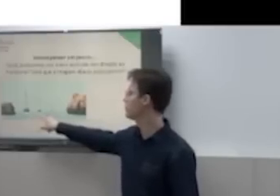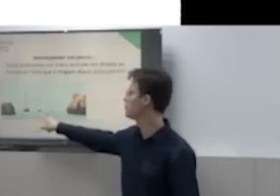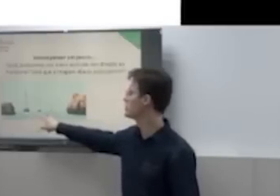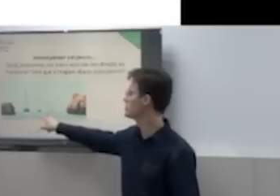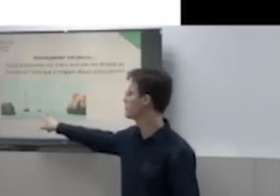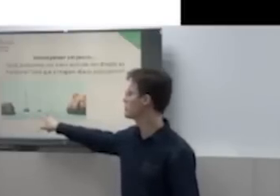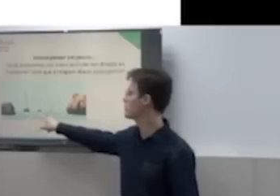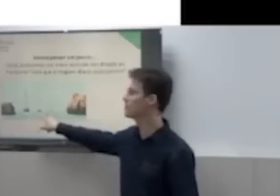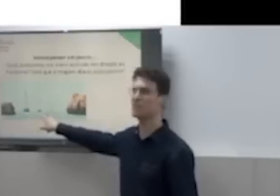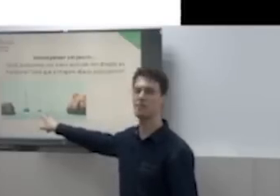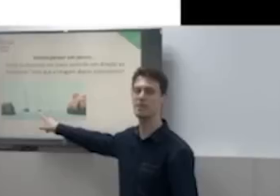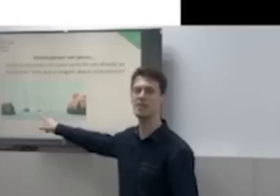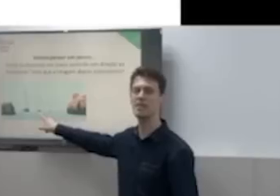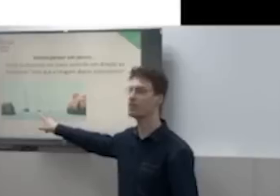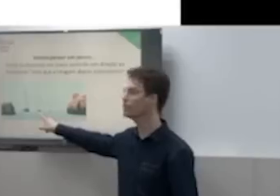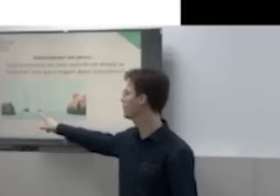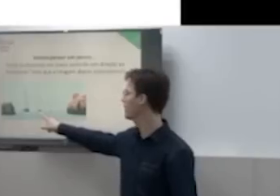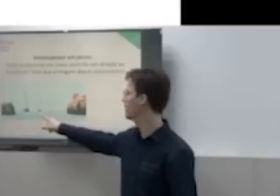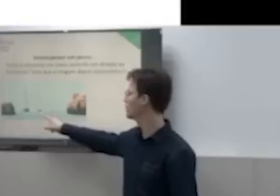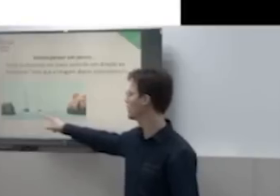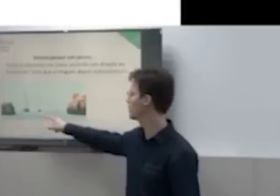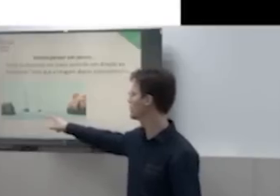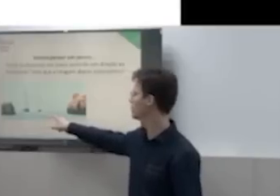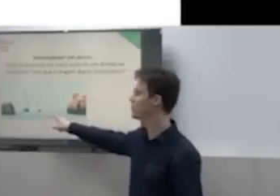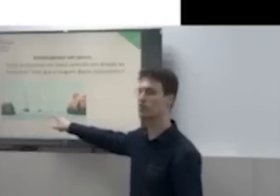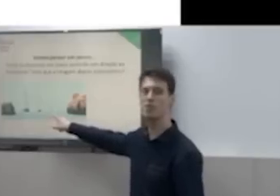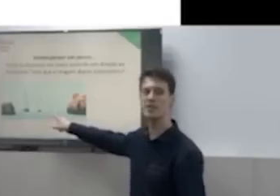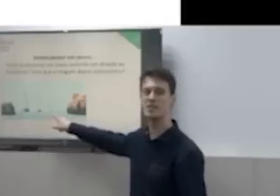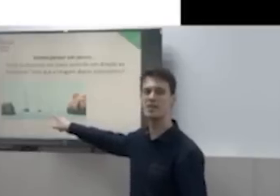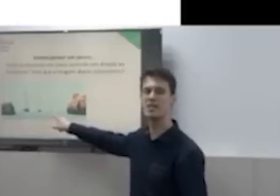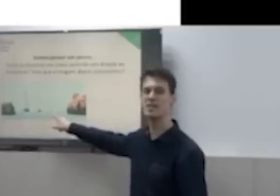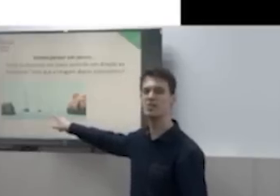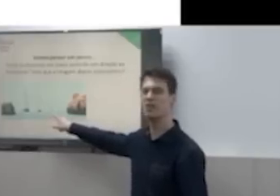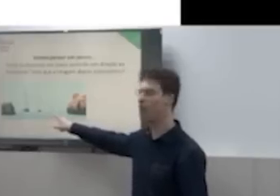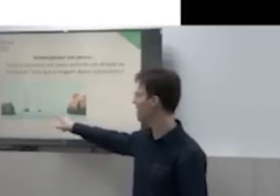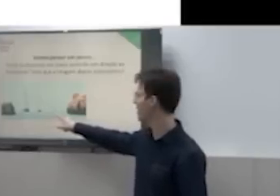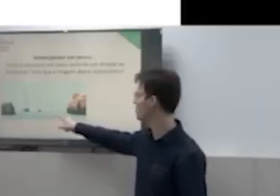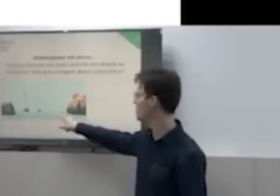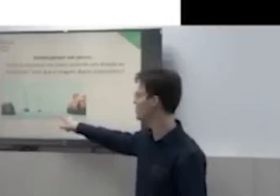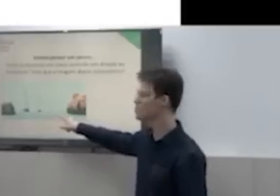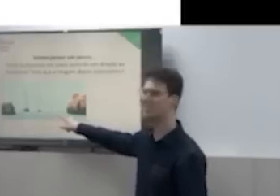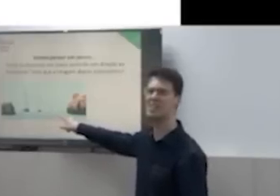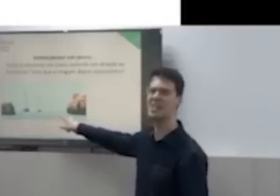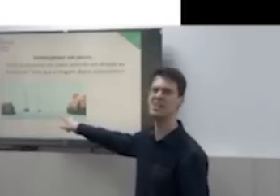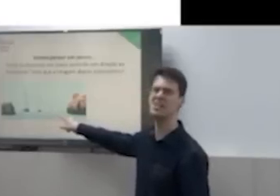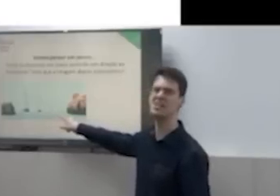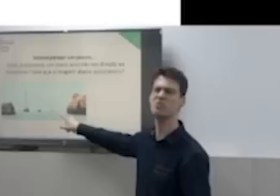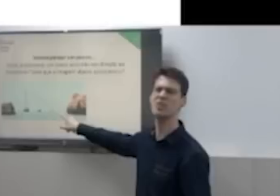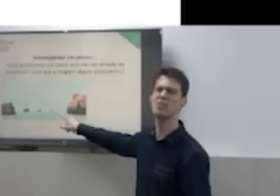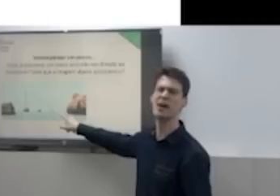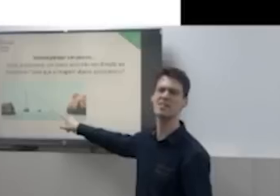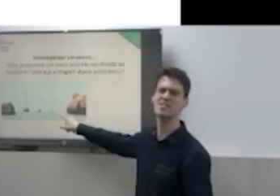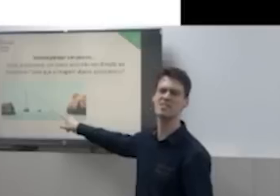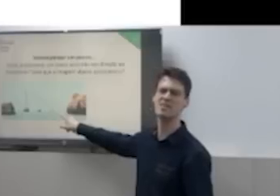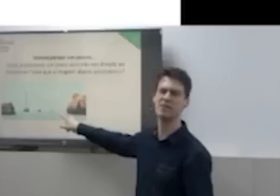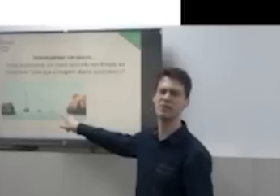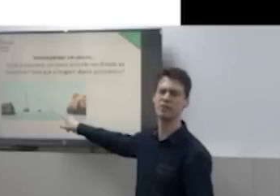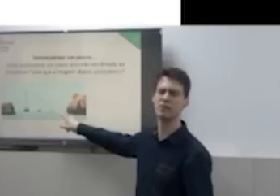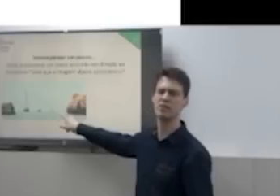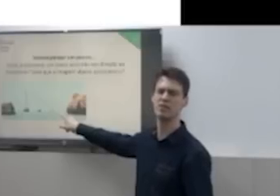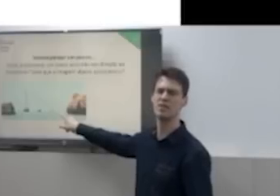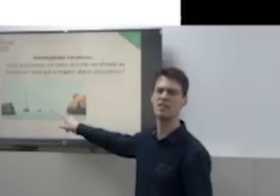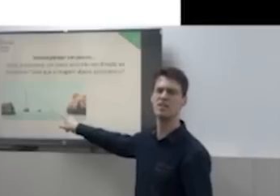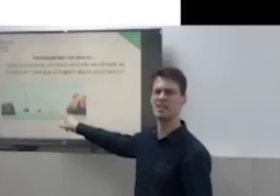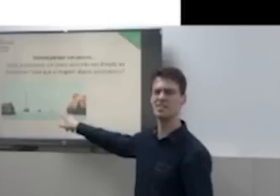esse navio foi se afastando, ele está pequenininho. Ele foi se afastando, ele ficou mais pequenininho. Olha lá longe, você não consegue nem ver mais